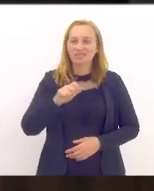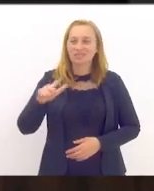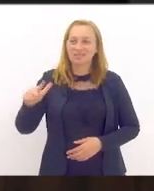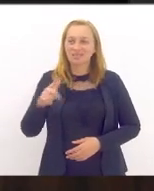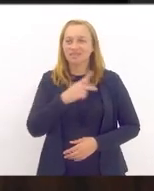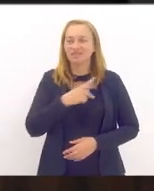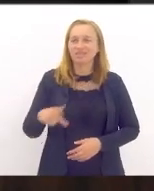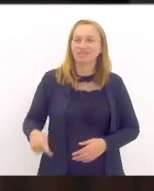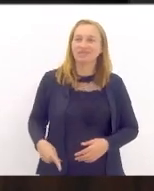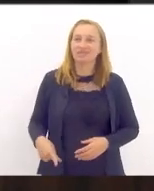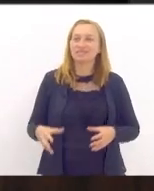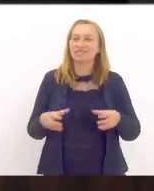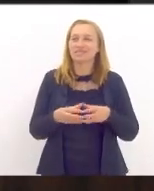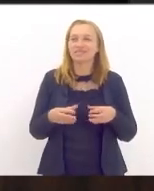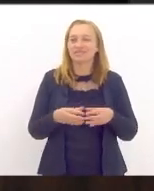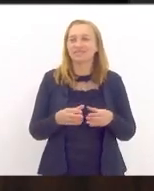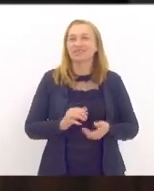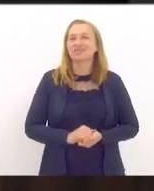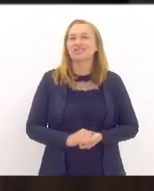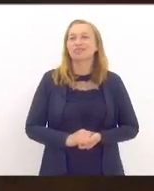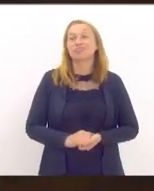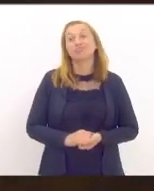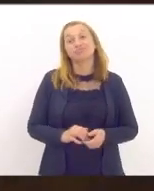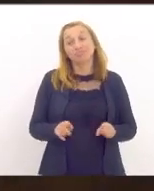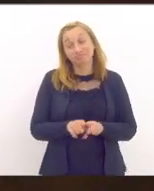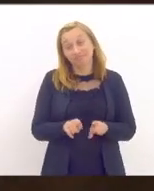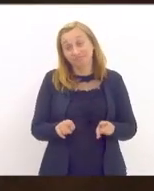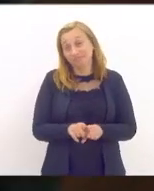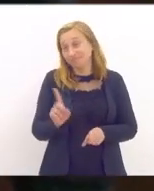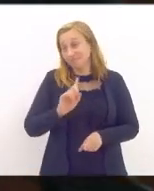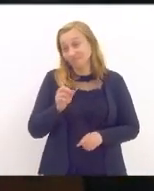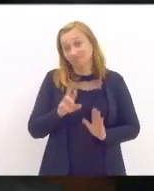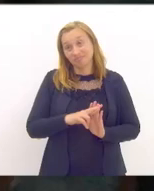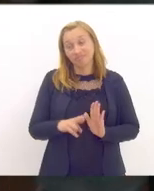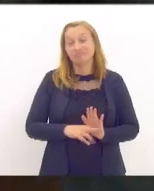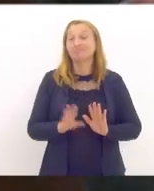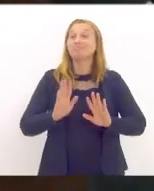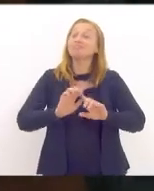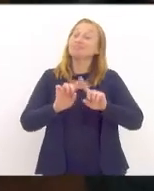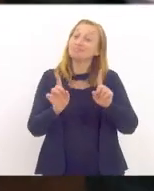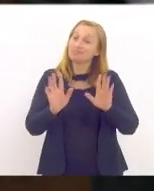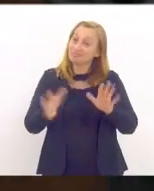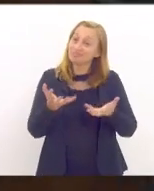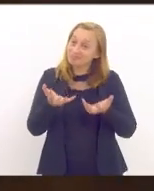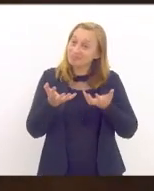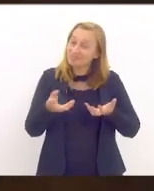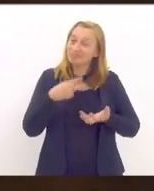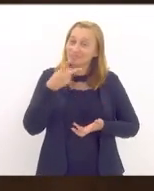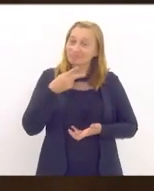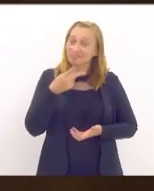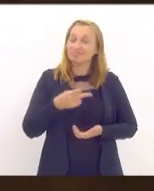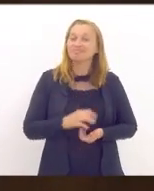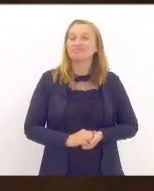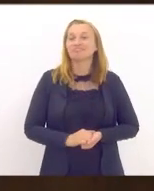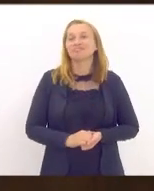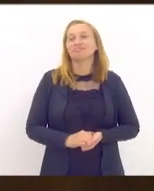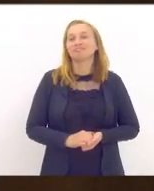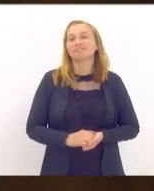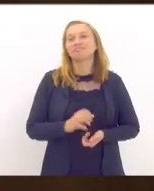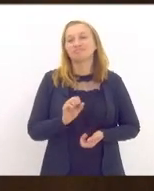presidente da Comissão isso também não é regimental bom eu queria dar o parecer